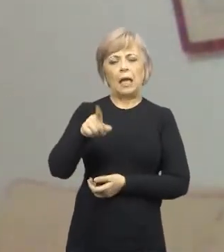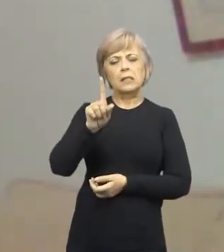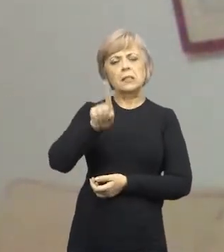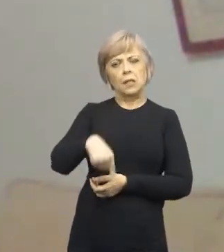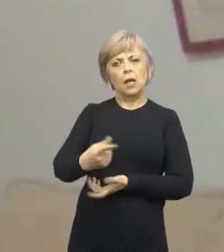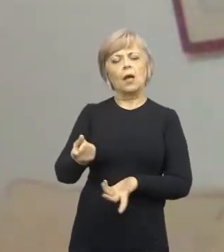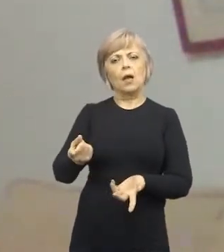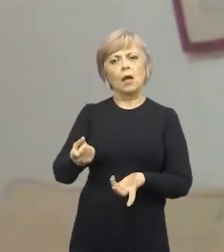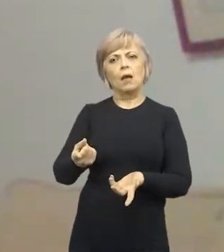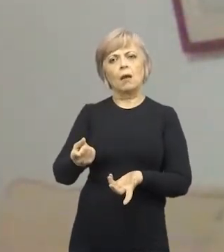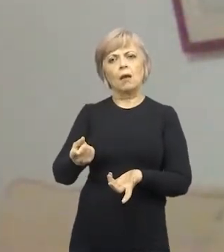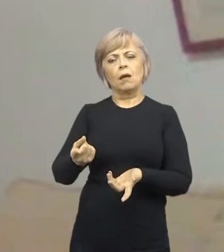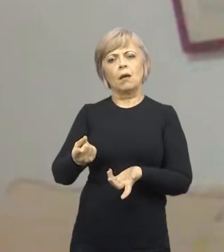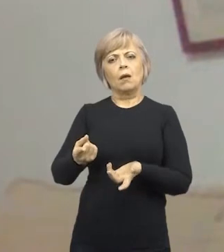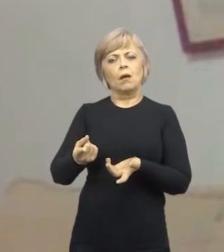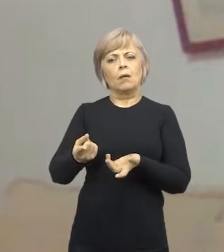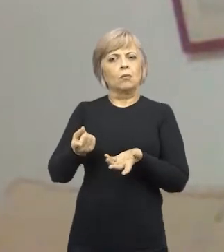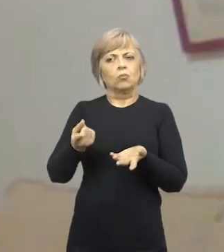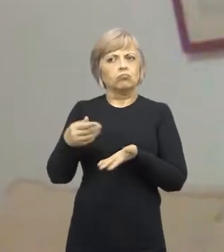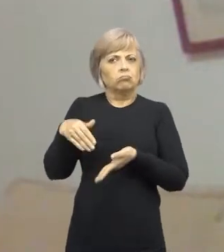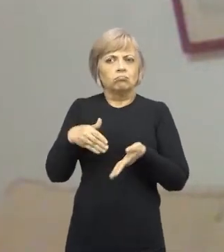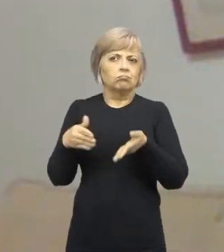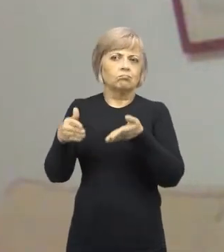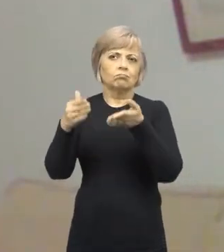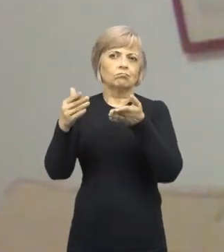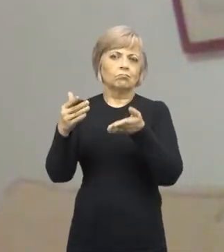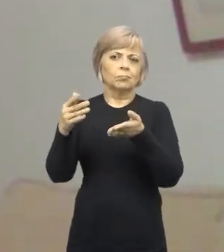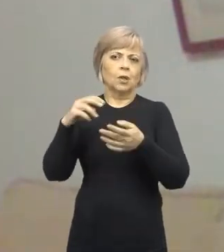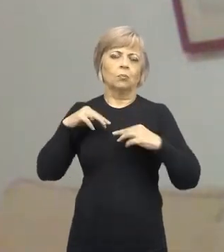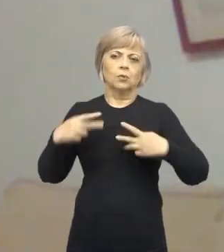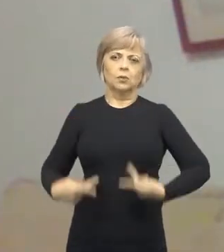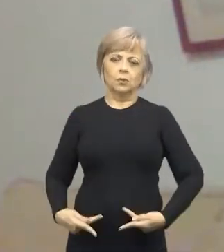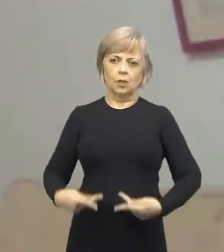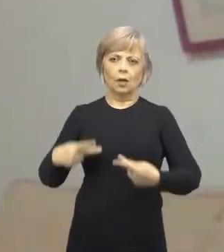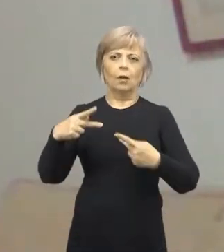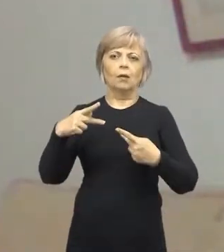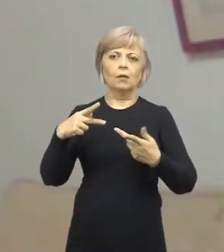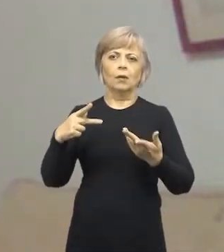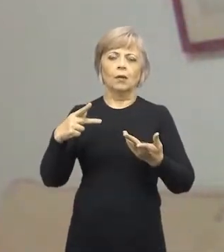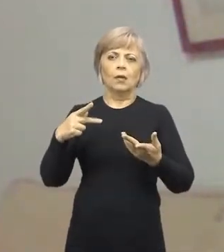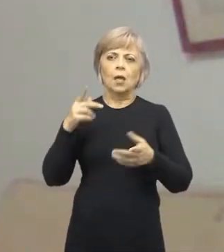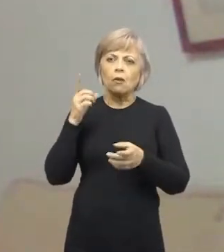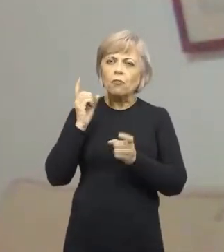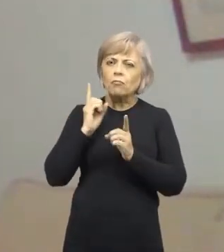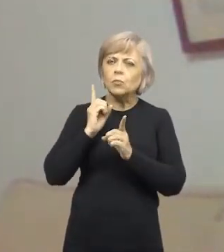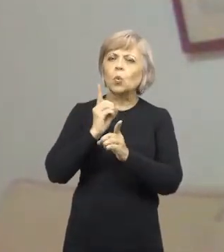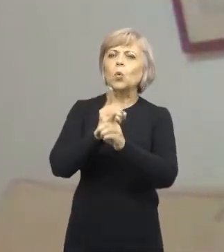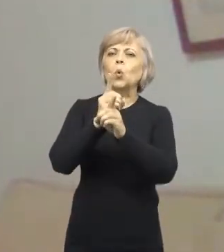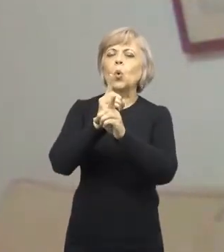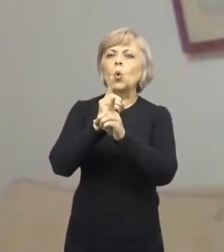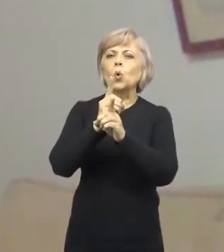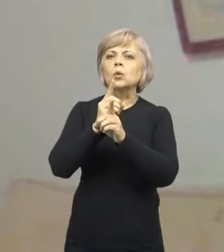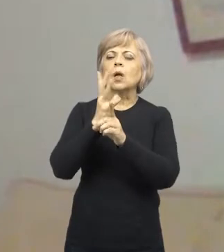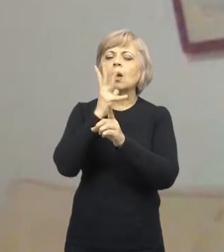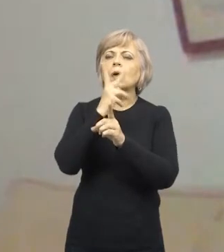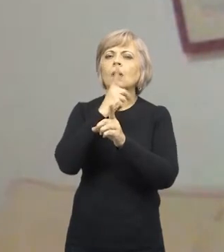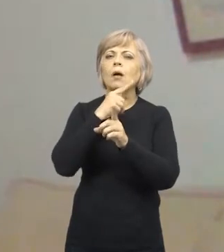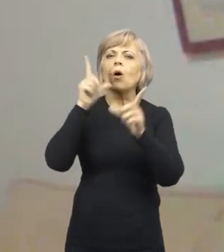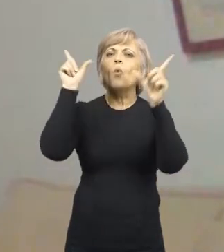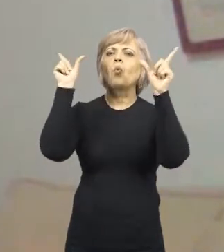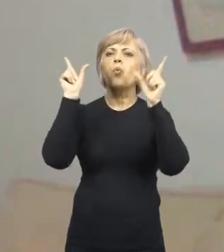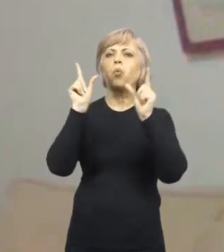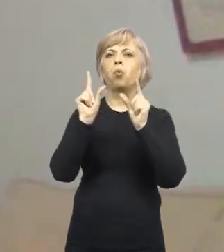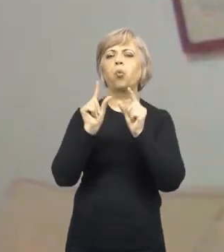uma forma que o Ministério Público está encontrando de diminuir o tempo